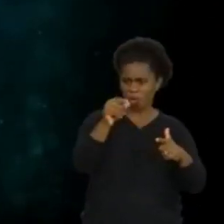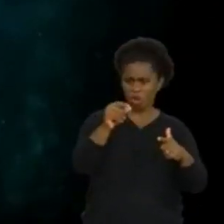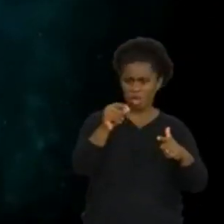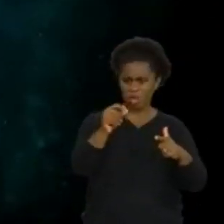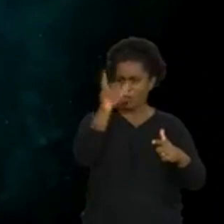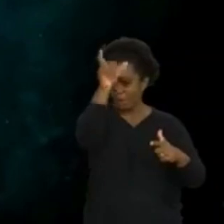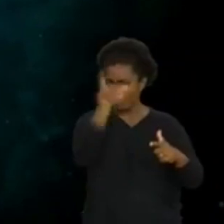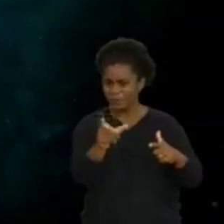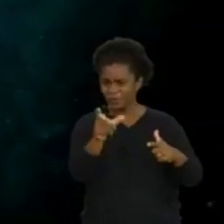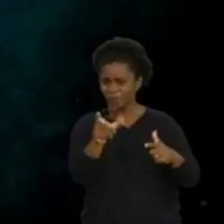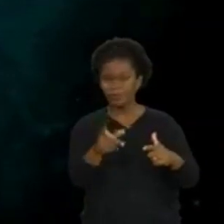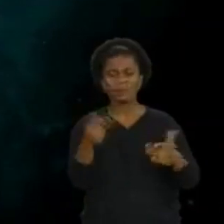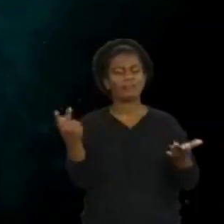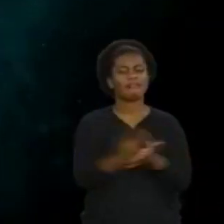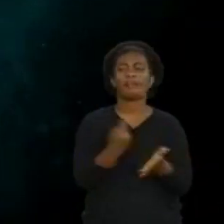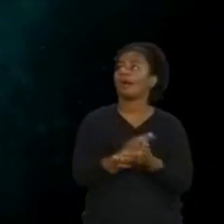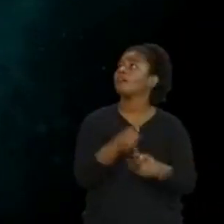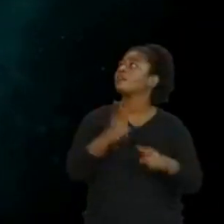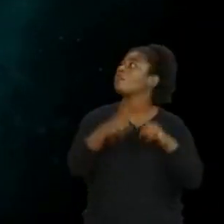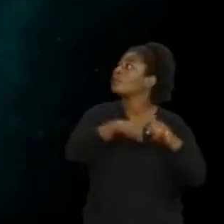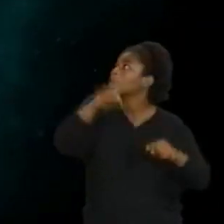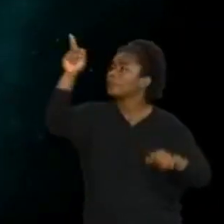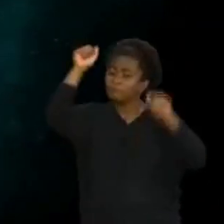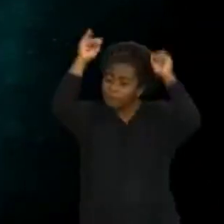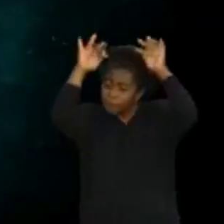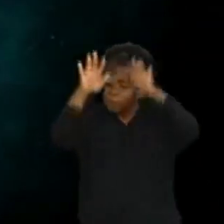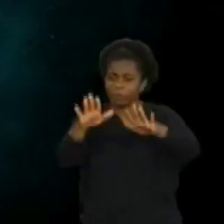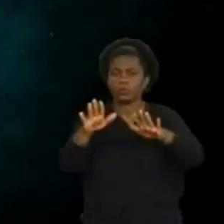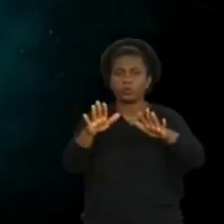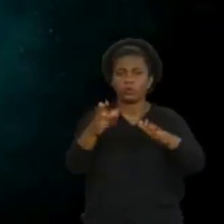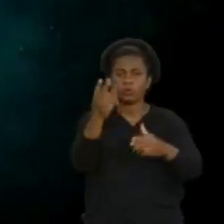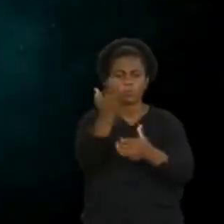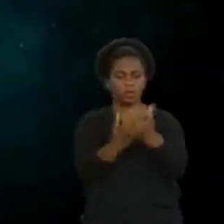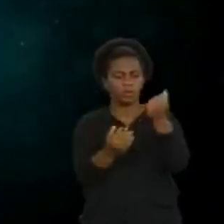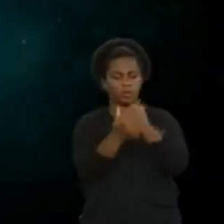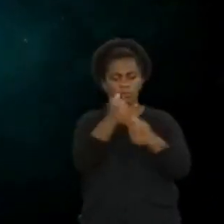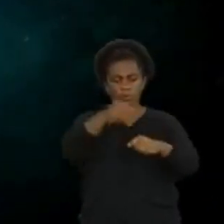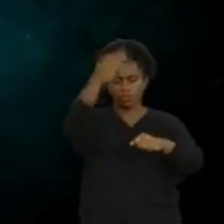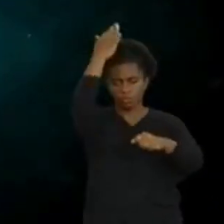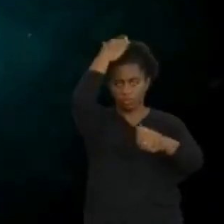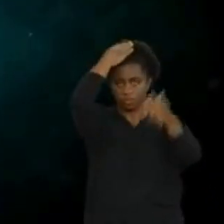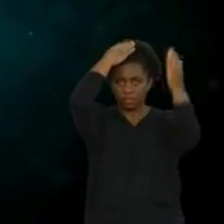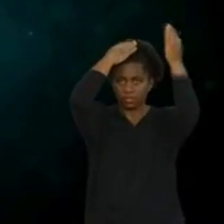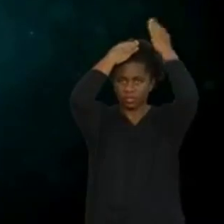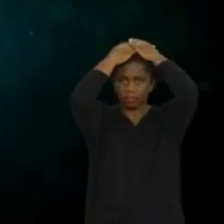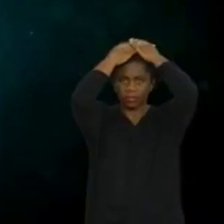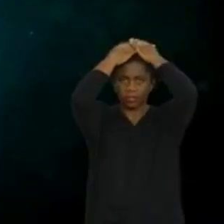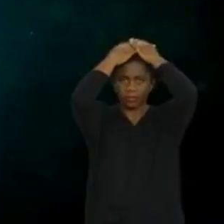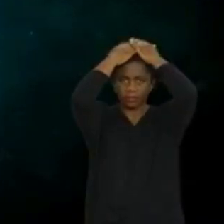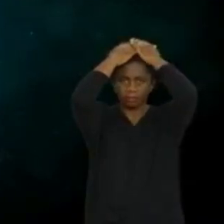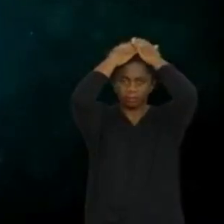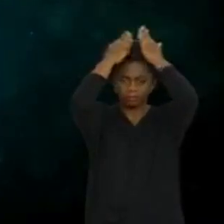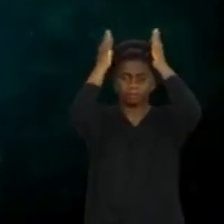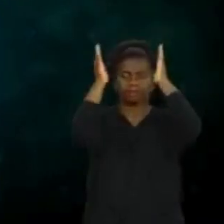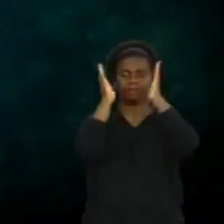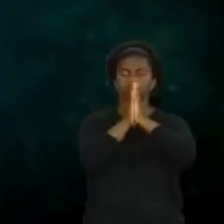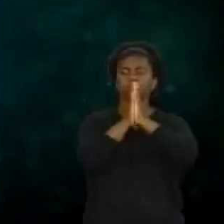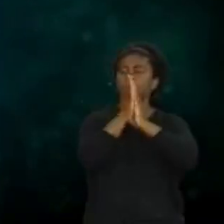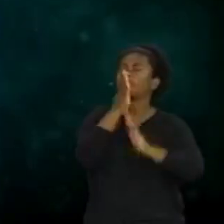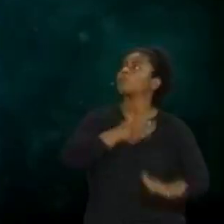vida errada, porque Deus te abençoa. Coloque as mãos na cabeça, diga: meu Deus, pela minha